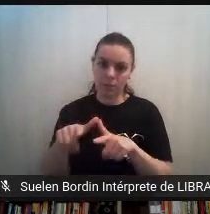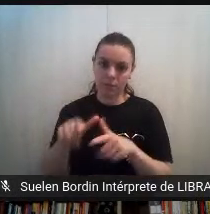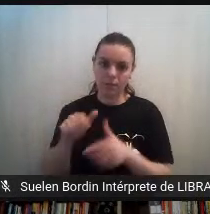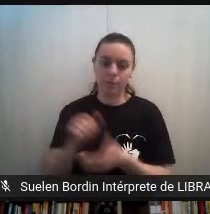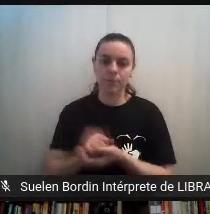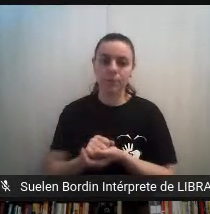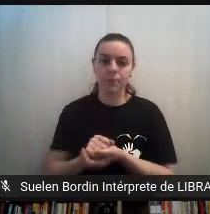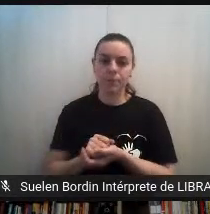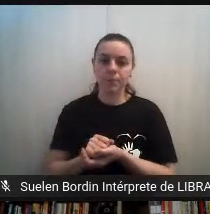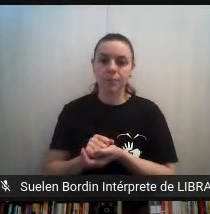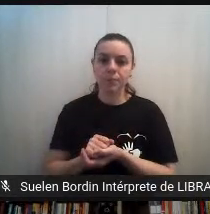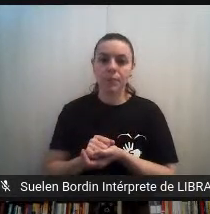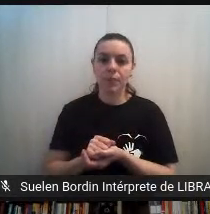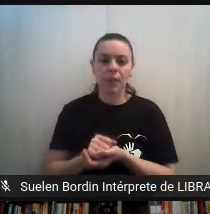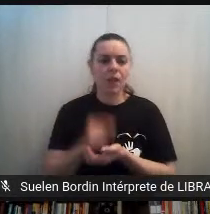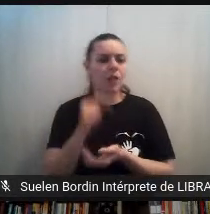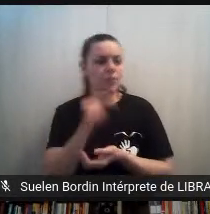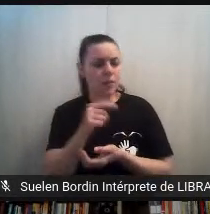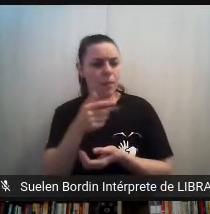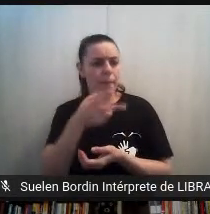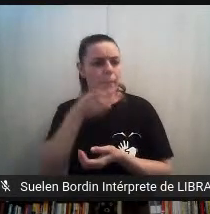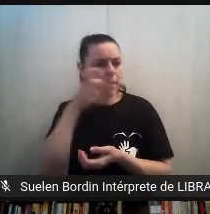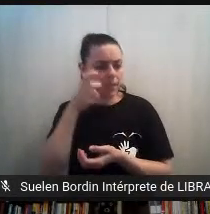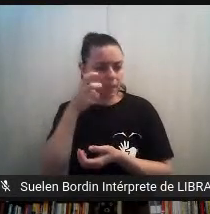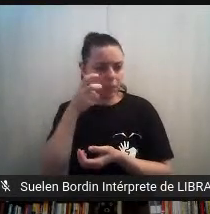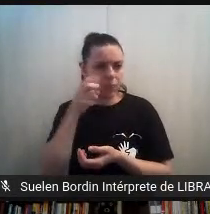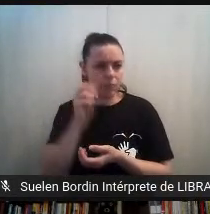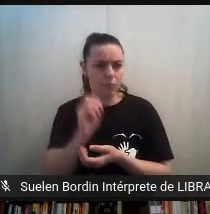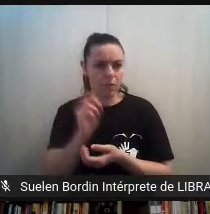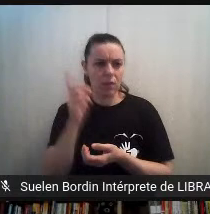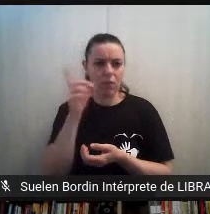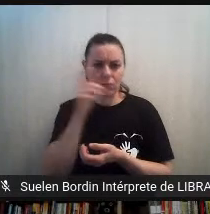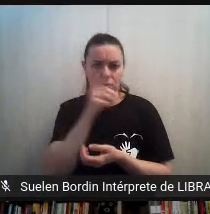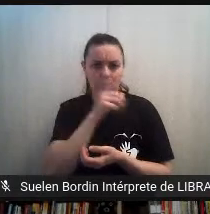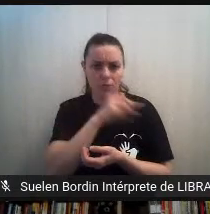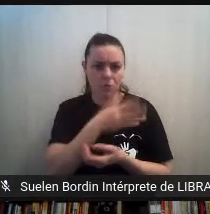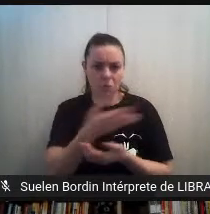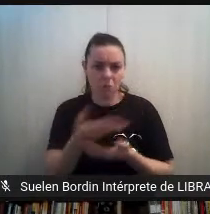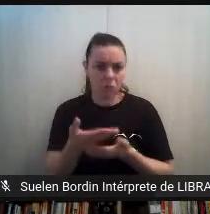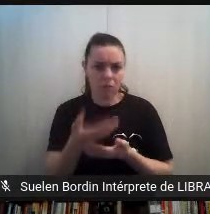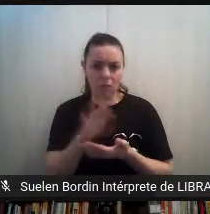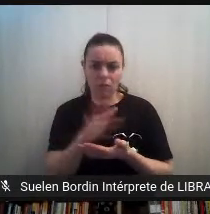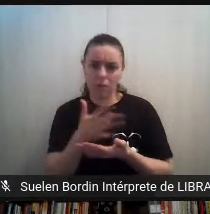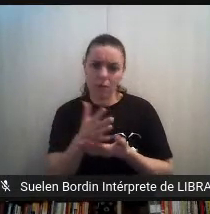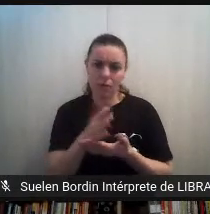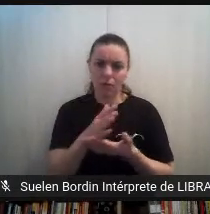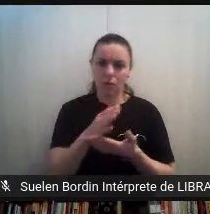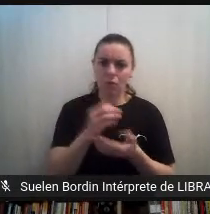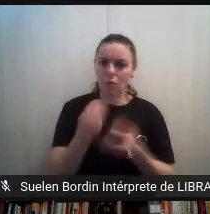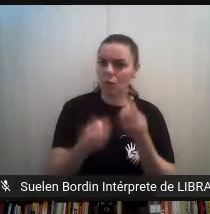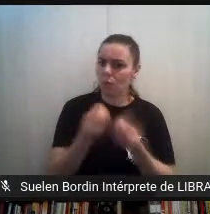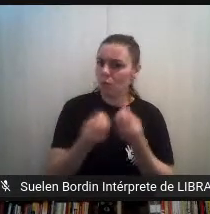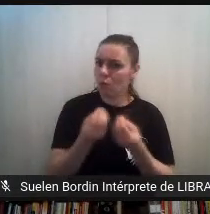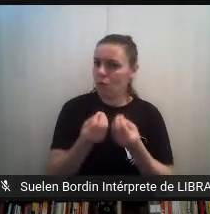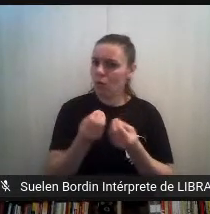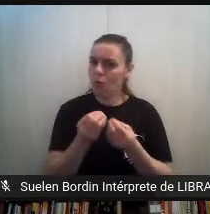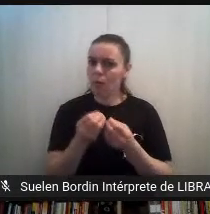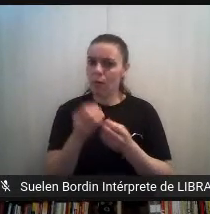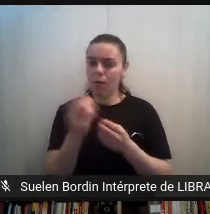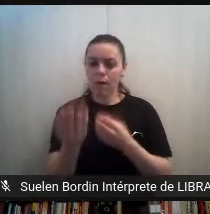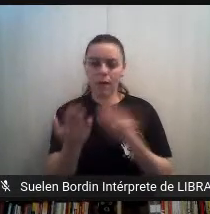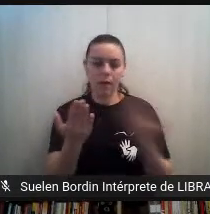Uhum. E você percebeu muita diferença nas questões de cada uma das Olimpíadas? Do foco?